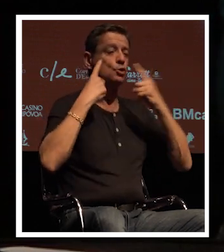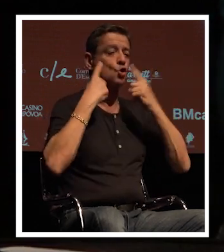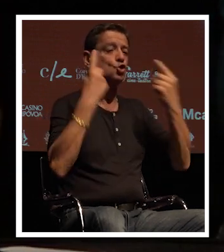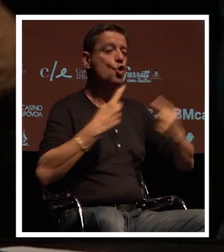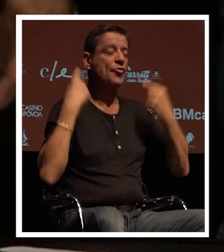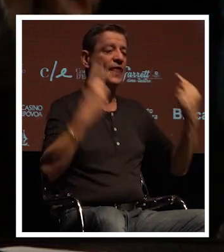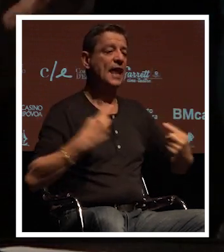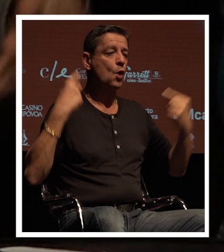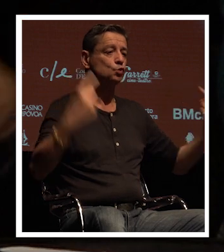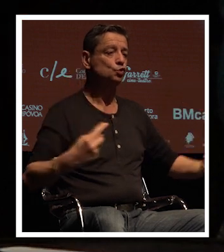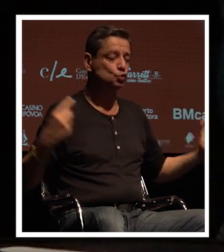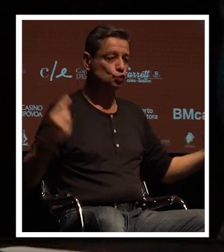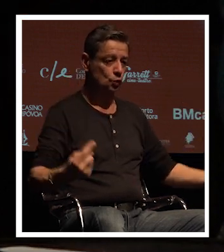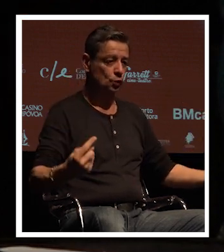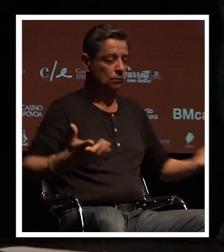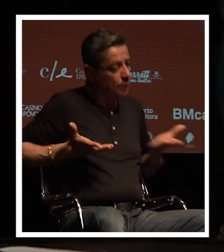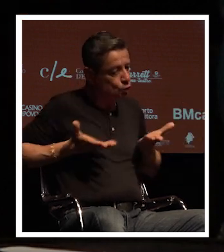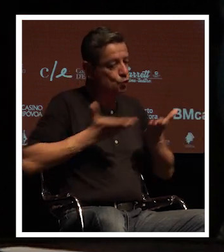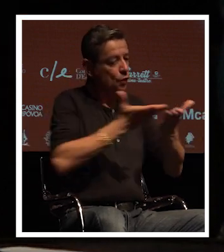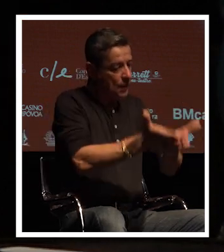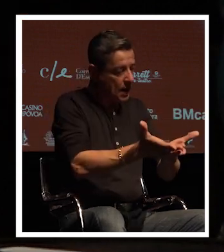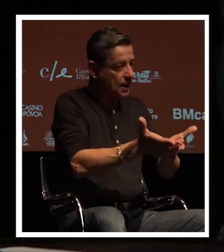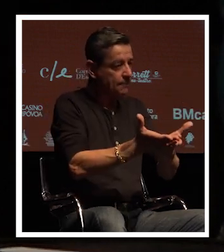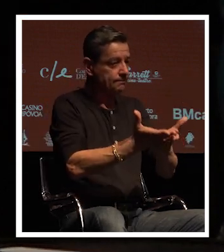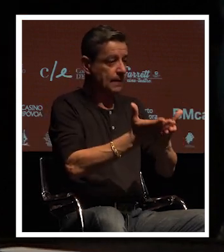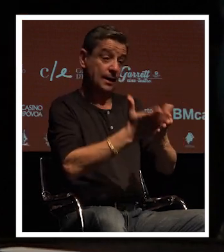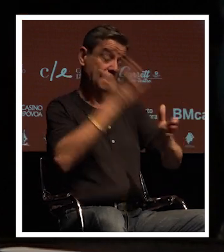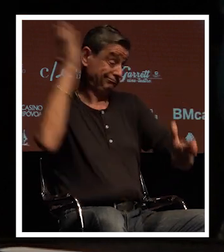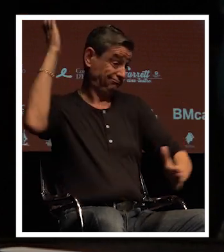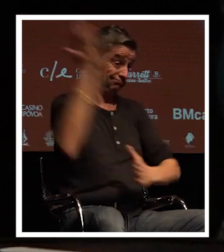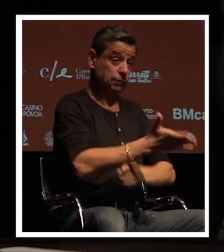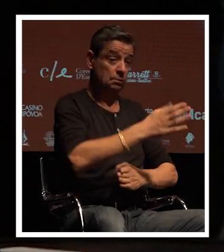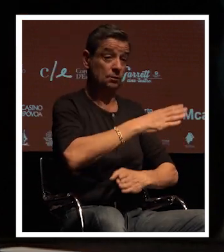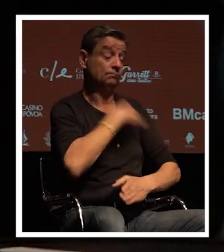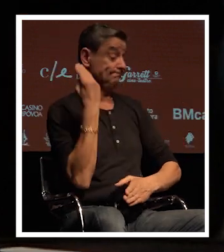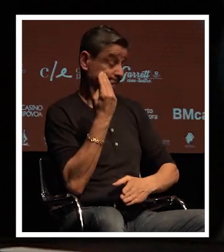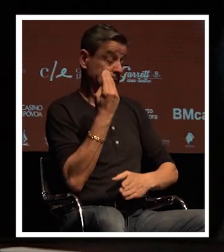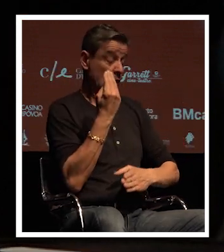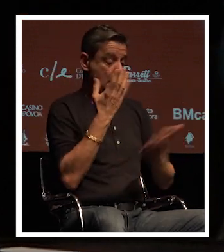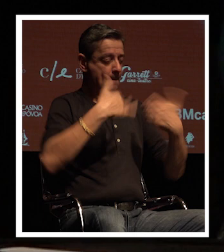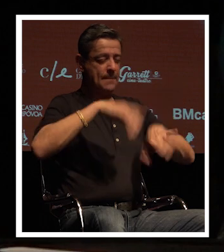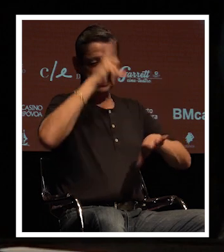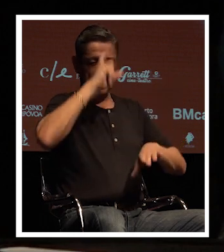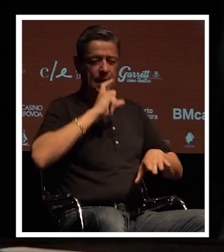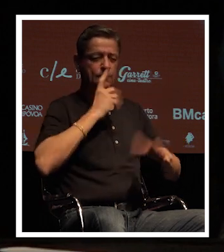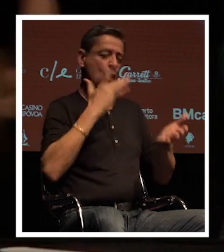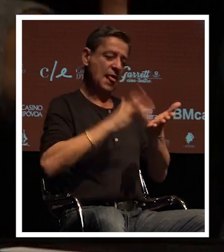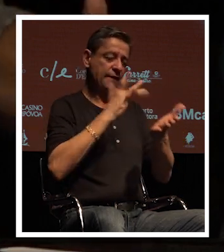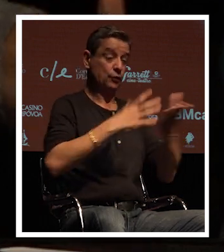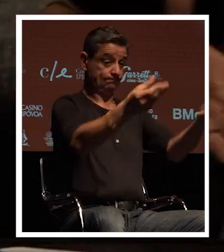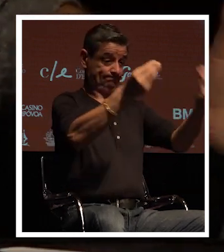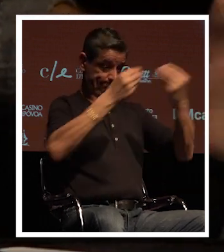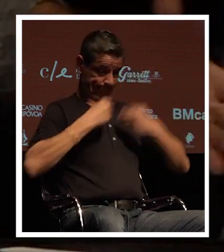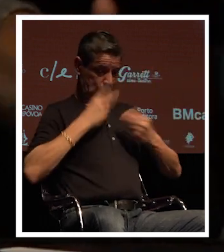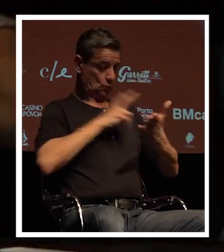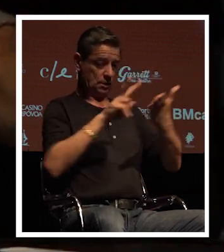ajudavam no encaminhamento para para para a matança h e recordo-me dos livros que o meu pai me dava para a mão